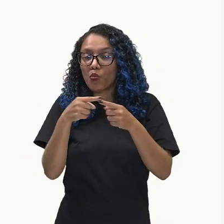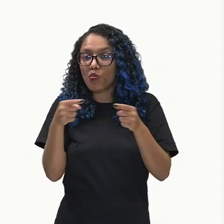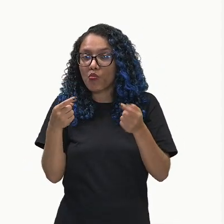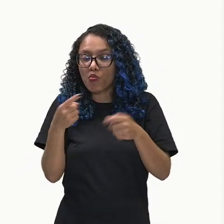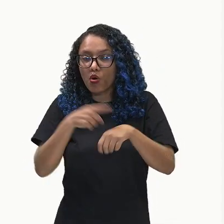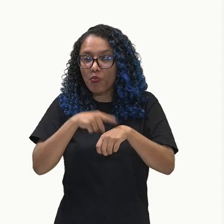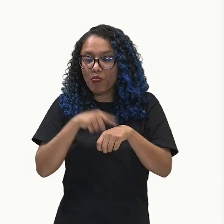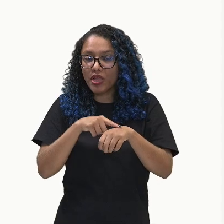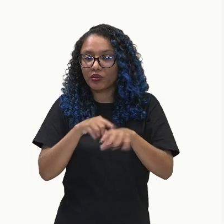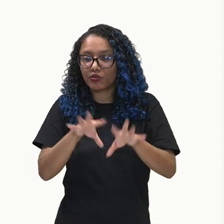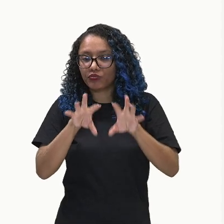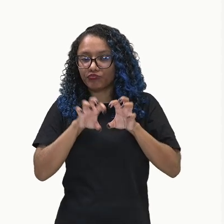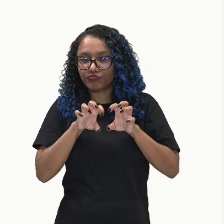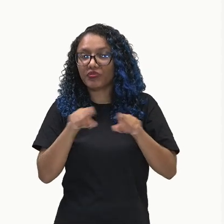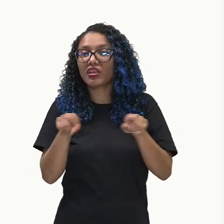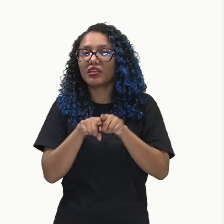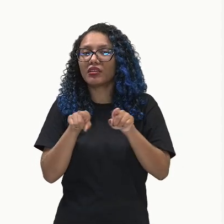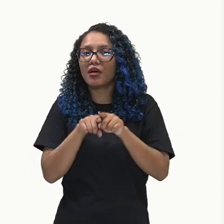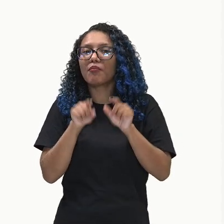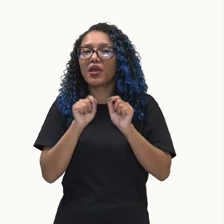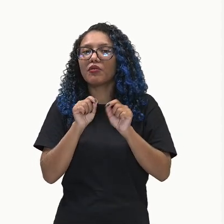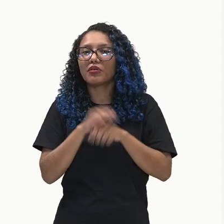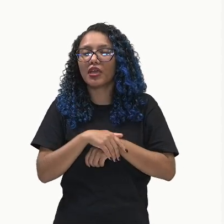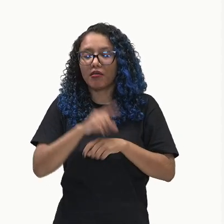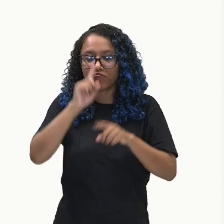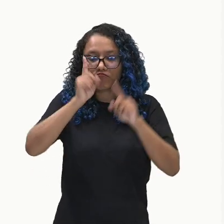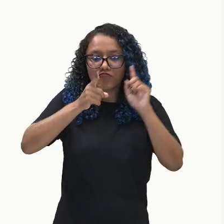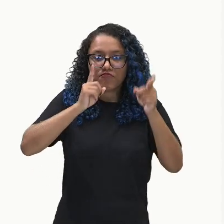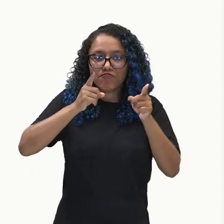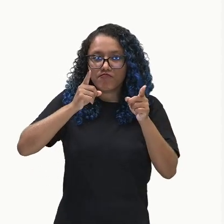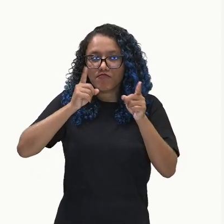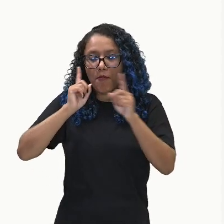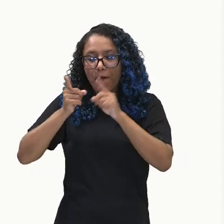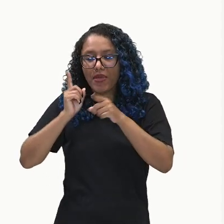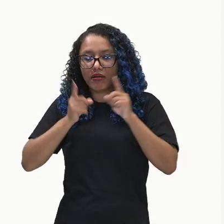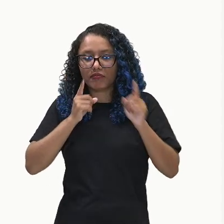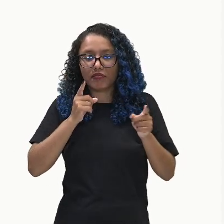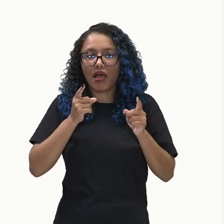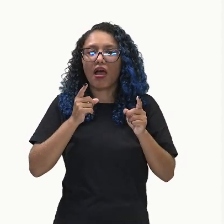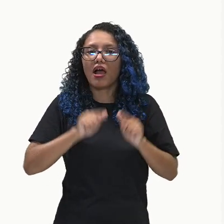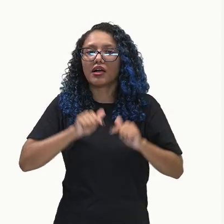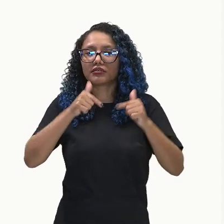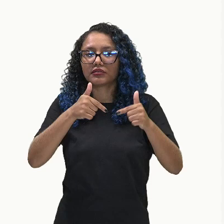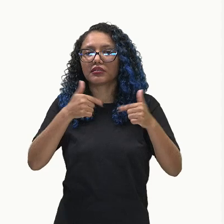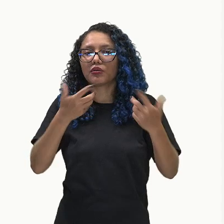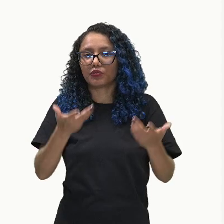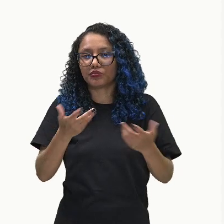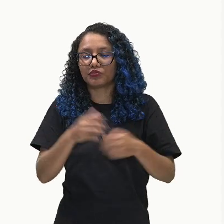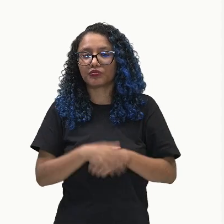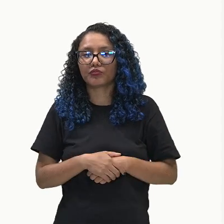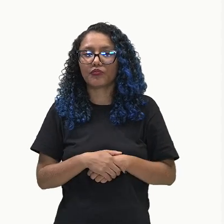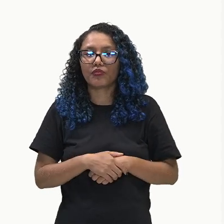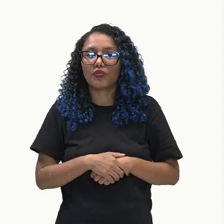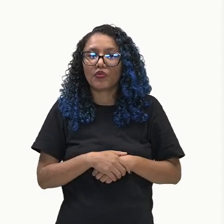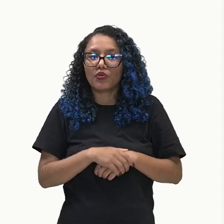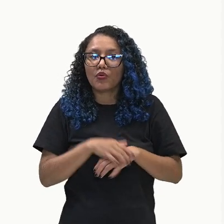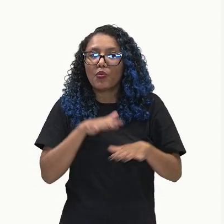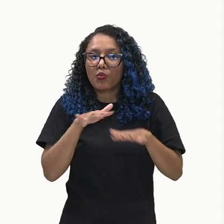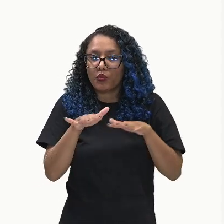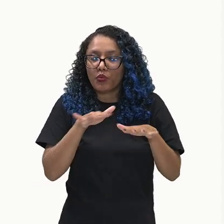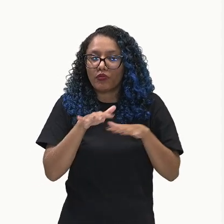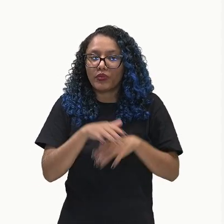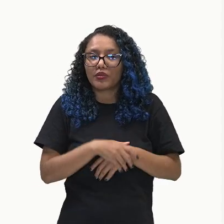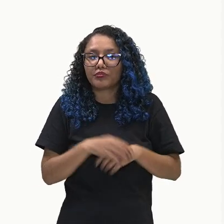de coordenar as respostas motoras, tá? Então aí, primeira divisão, sistema